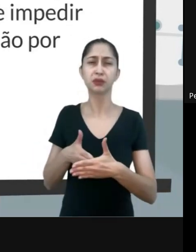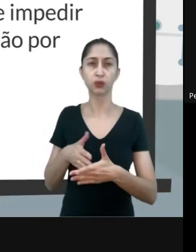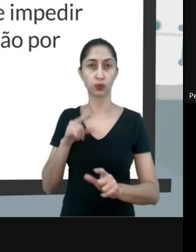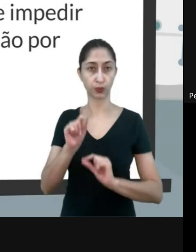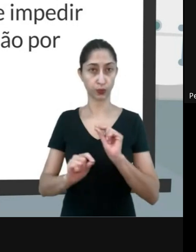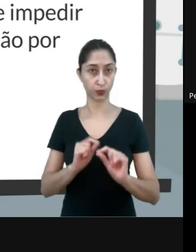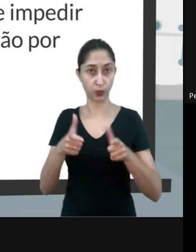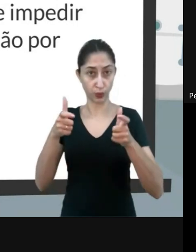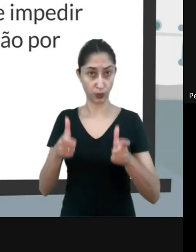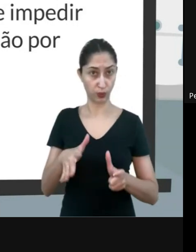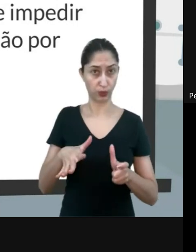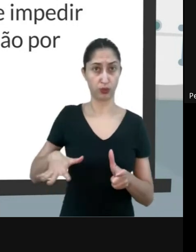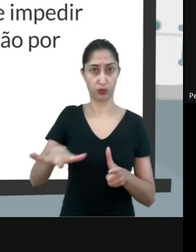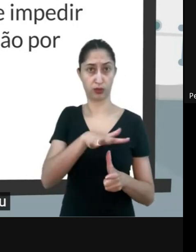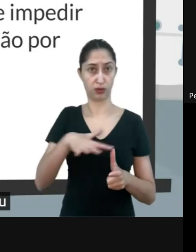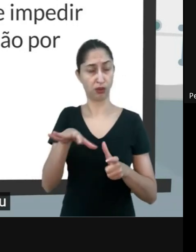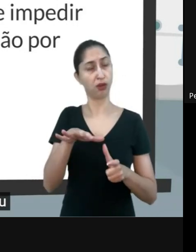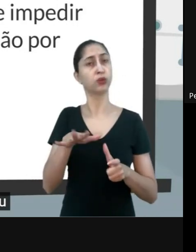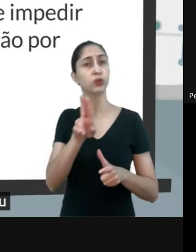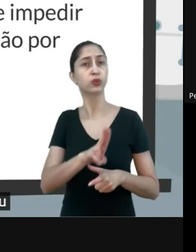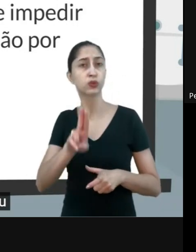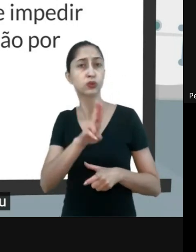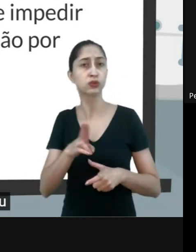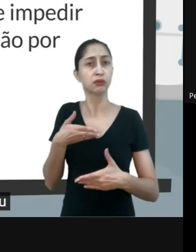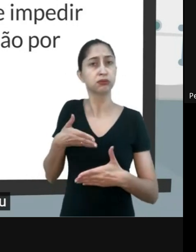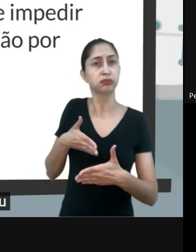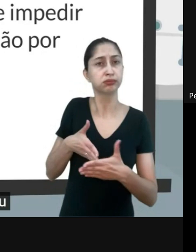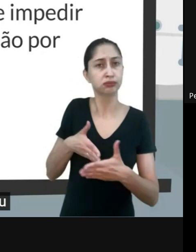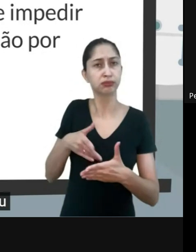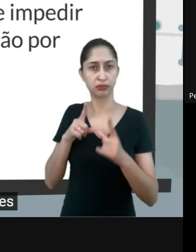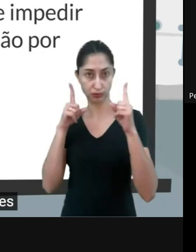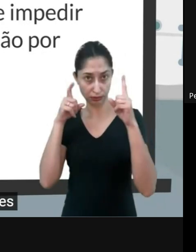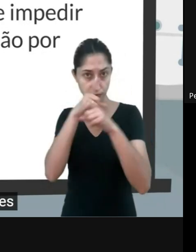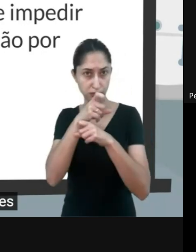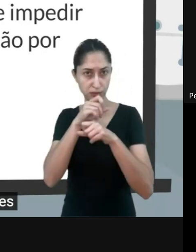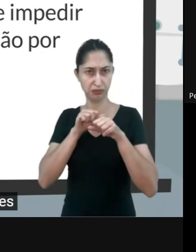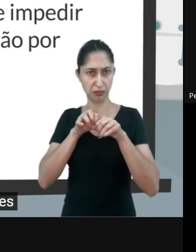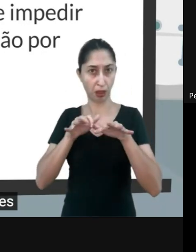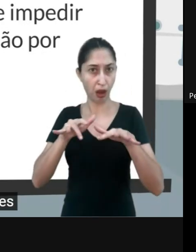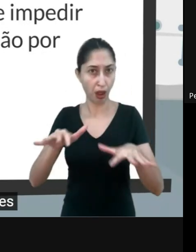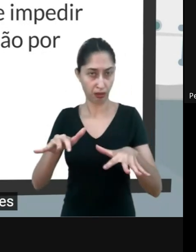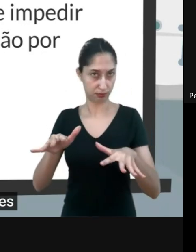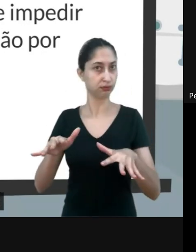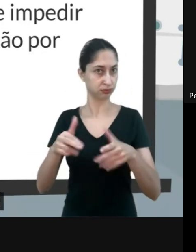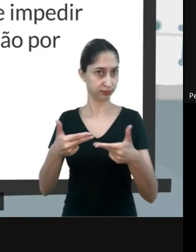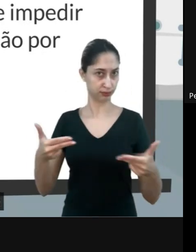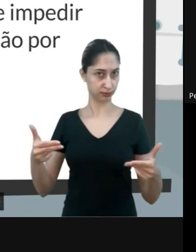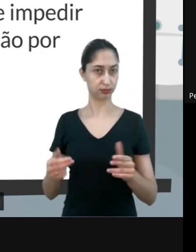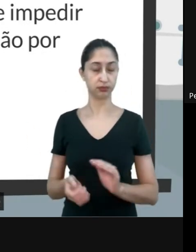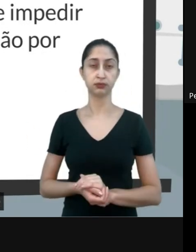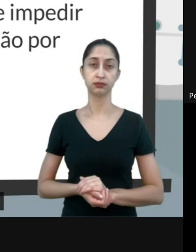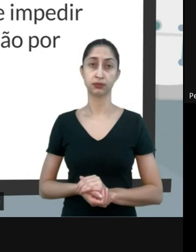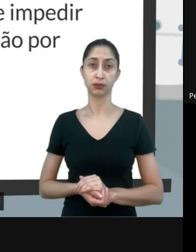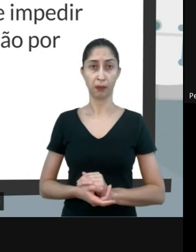Barreiras. Todo meio físico que pode ser utilizado como forma de impedir ou dificultar a contaminação por agentes